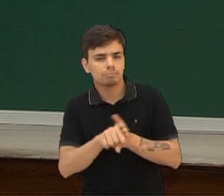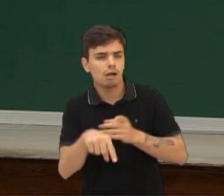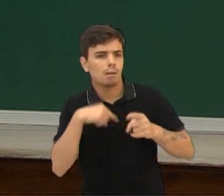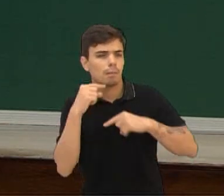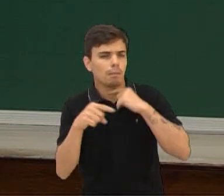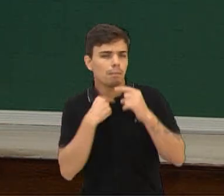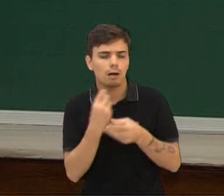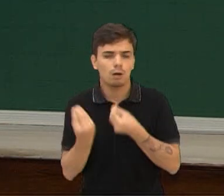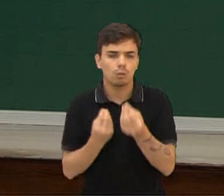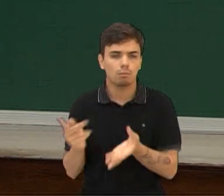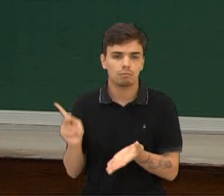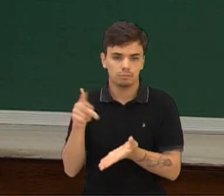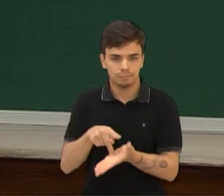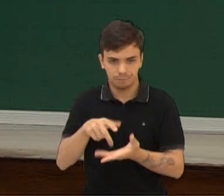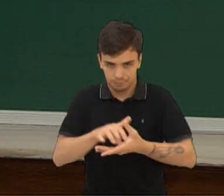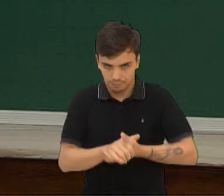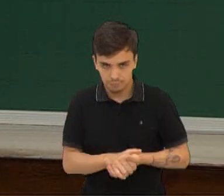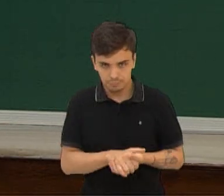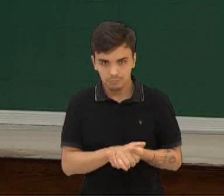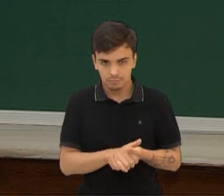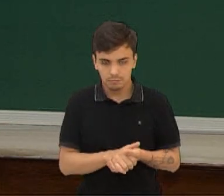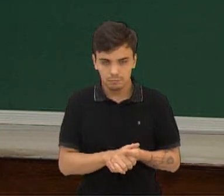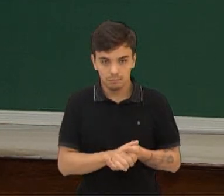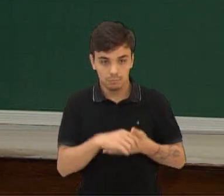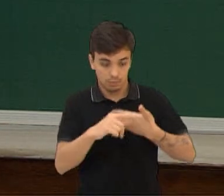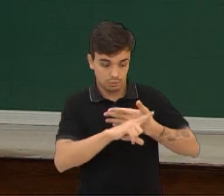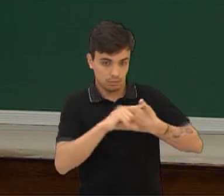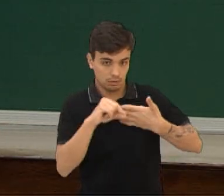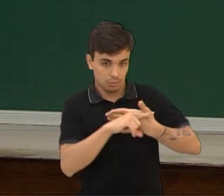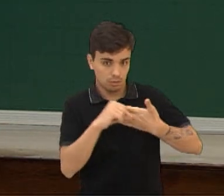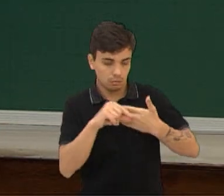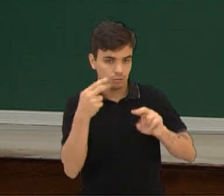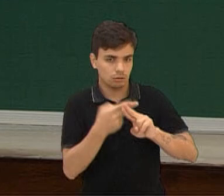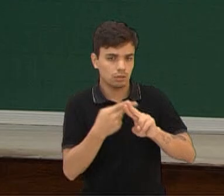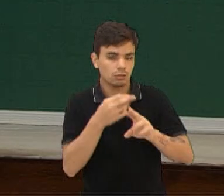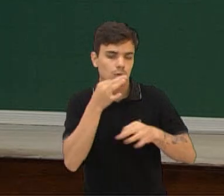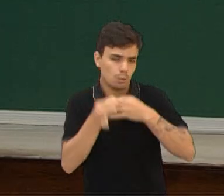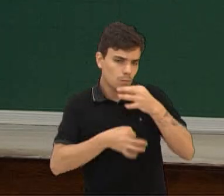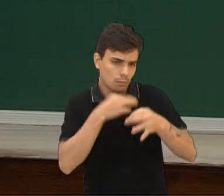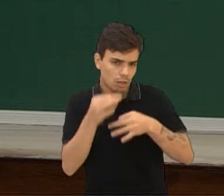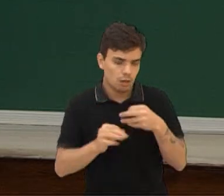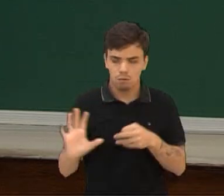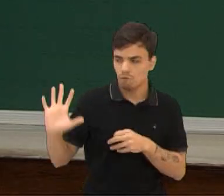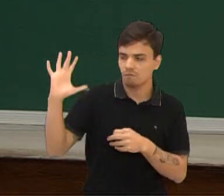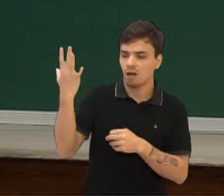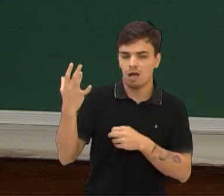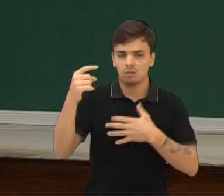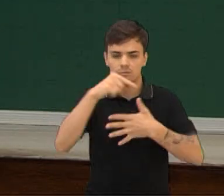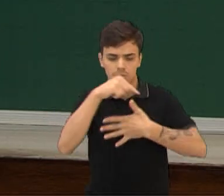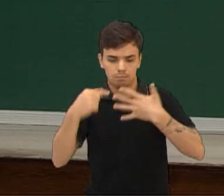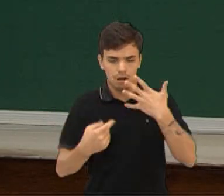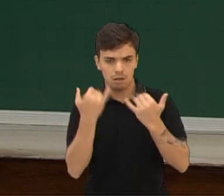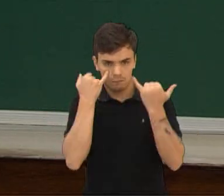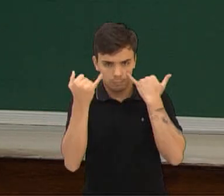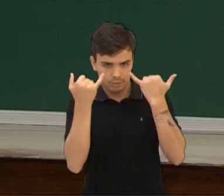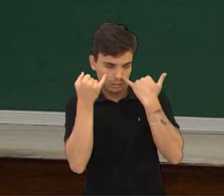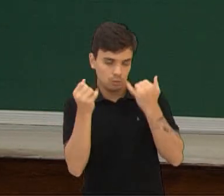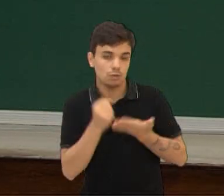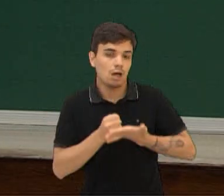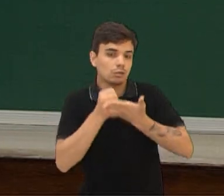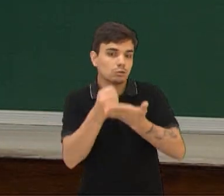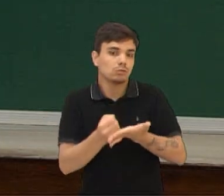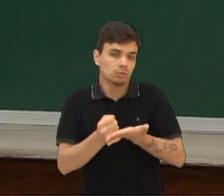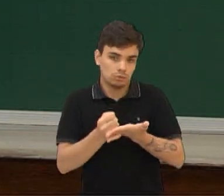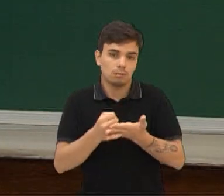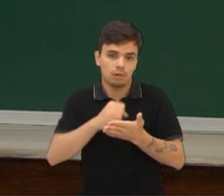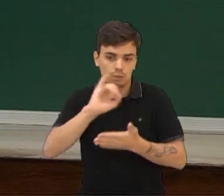muito importante que você esteja ligado nisso, tá? O autor utiliza argumentos, fatos, dados que vão servir para ajudar a justificar